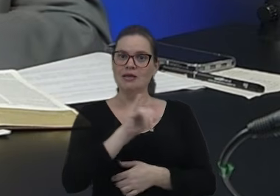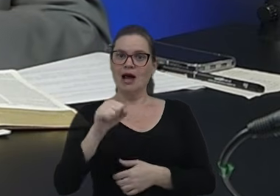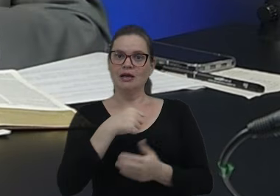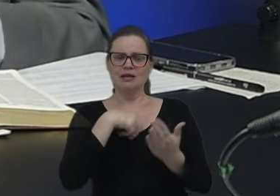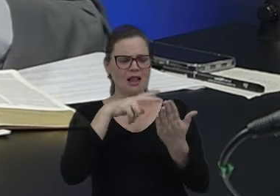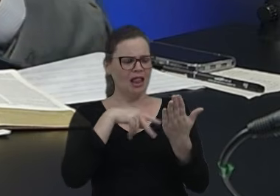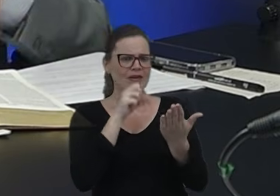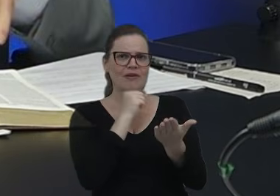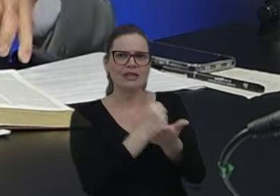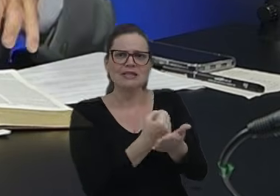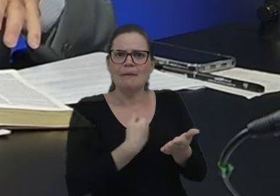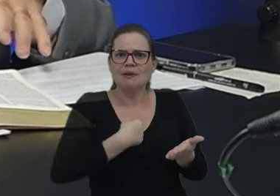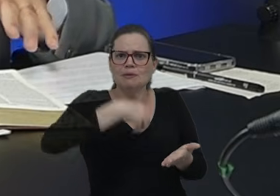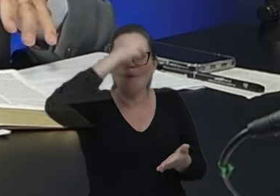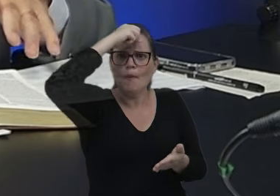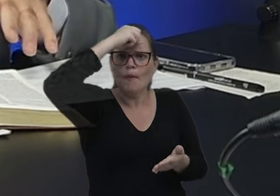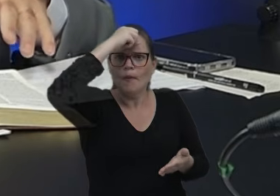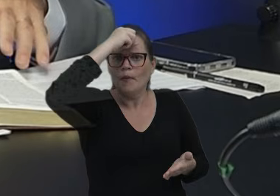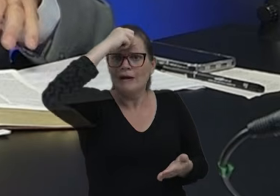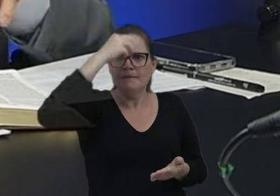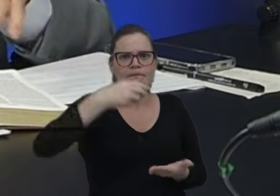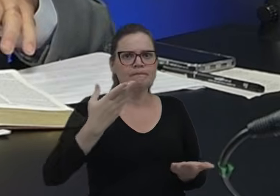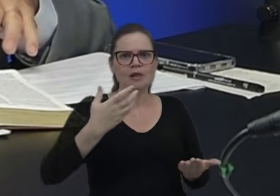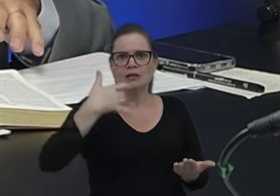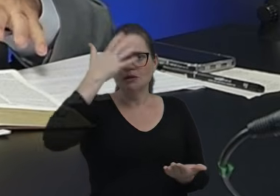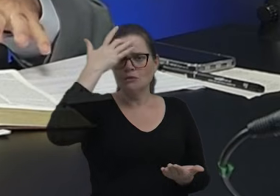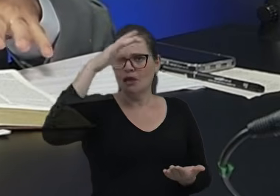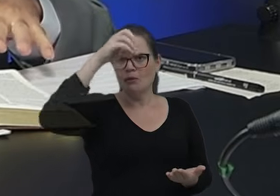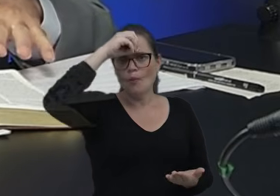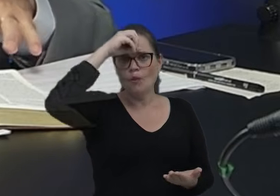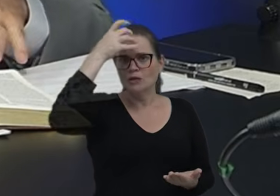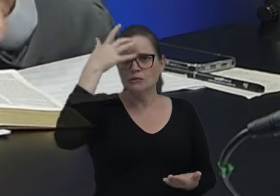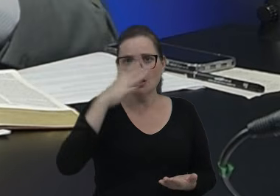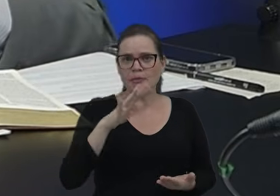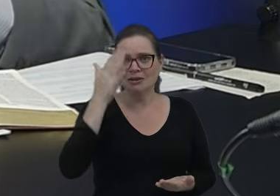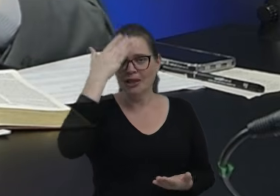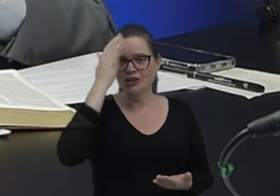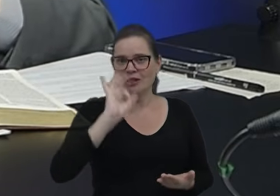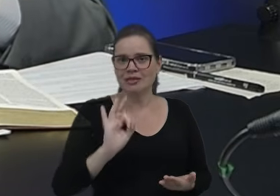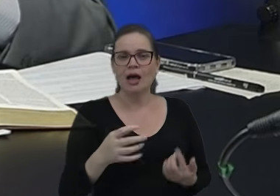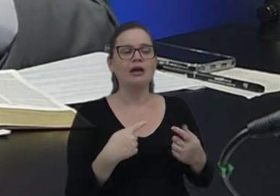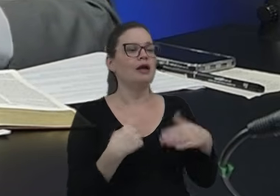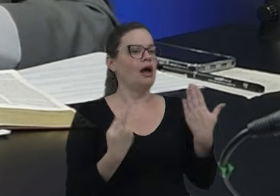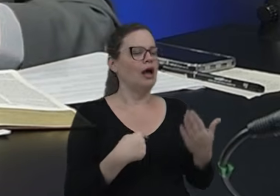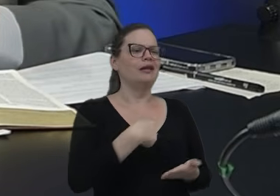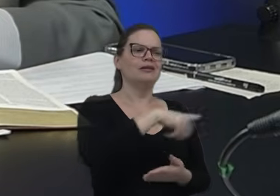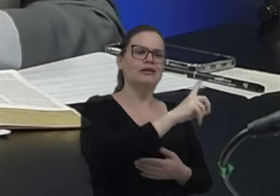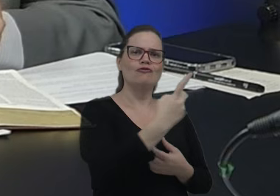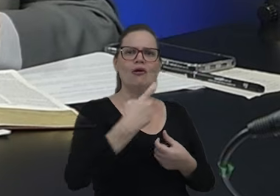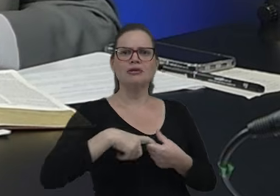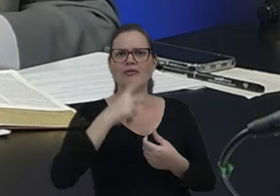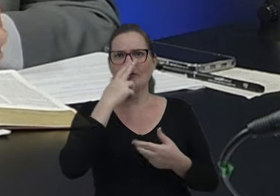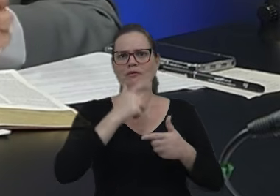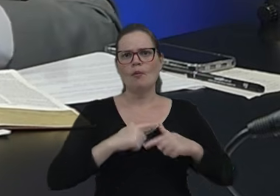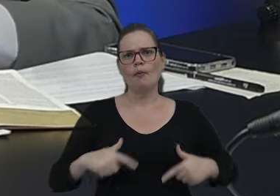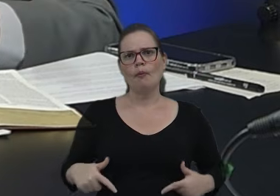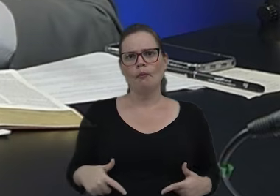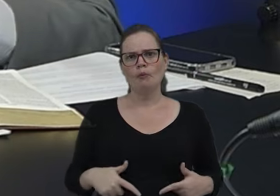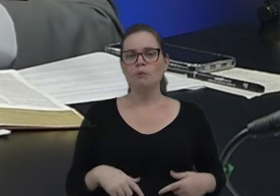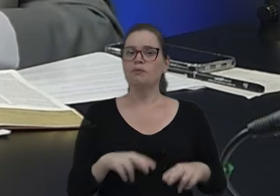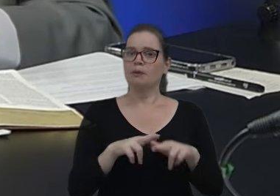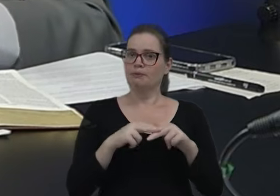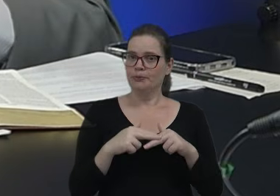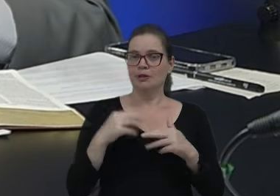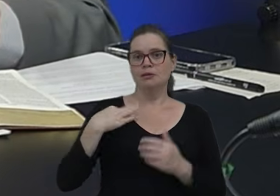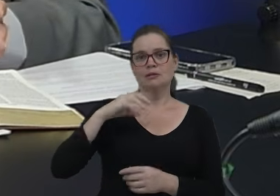entendia. Mas por isso que o Espírito Santo moveu a Filipe para ir lá. Porque na soberania de Deus,